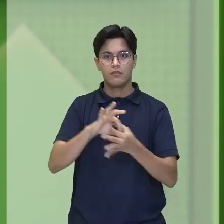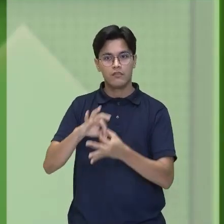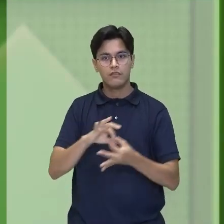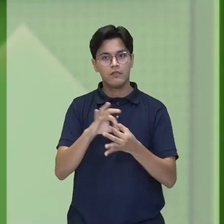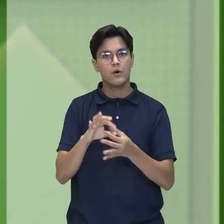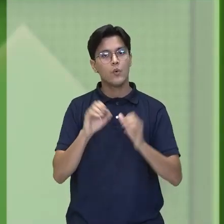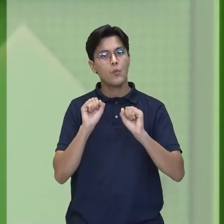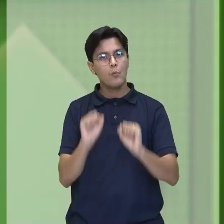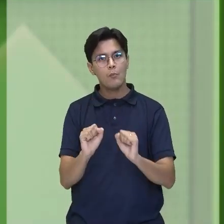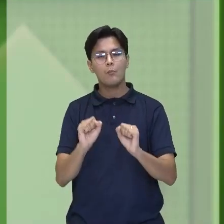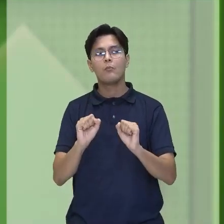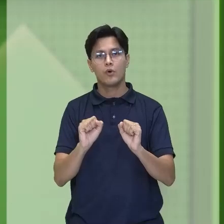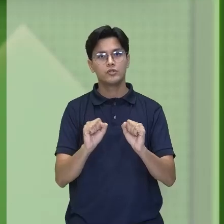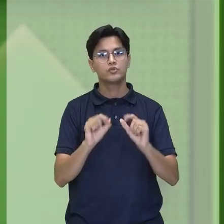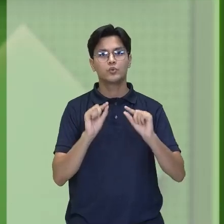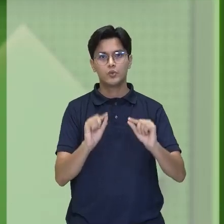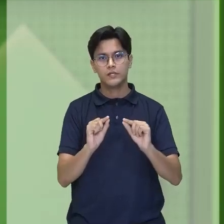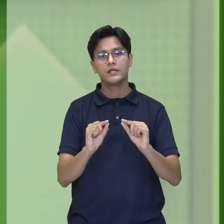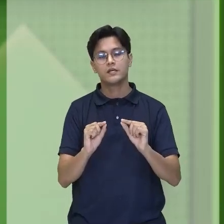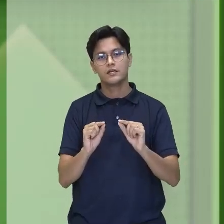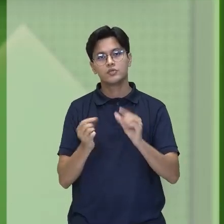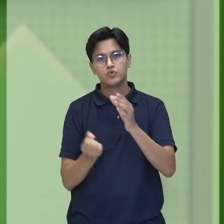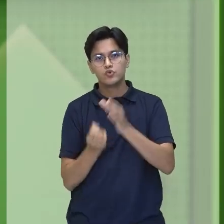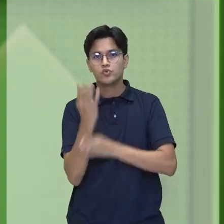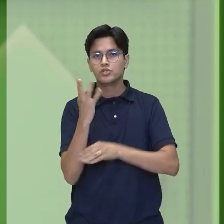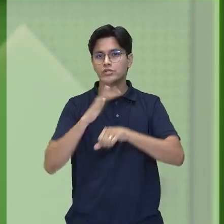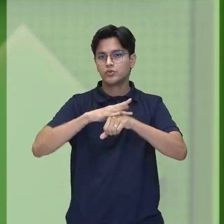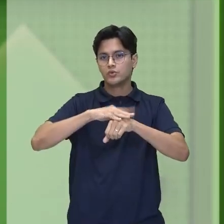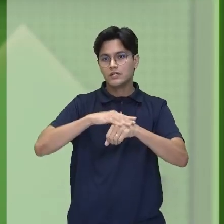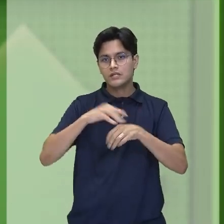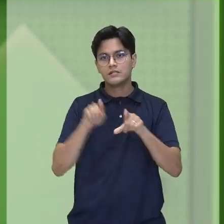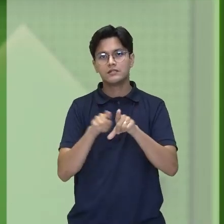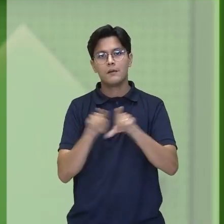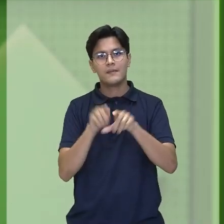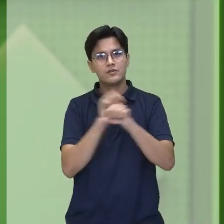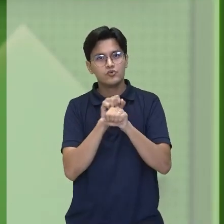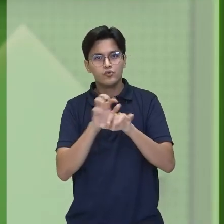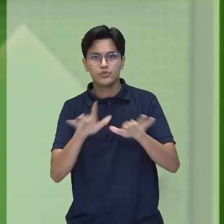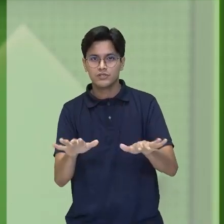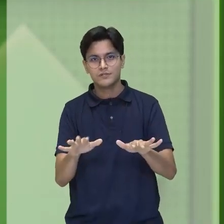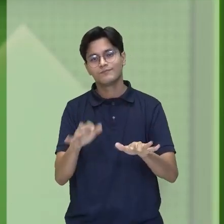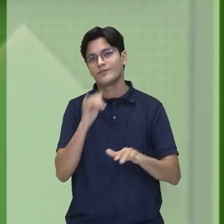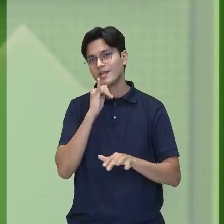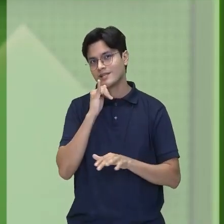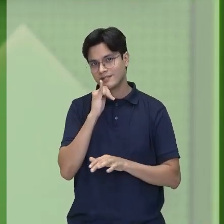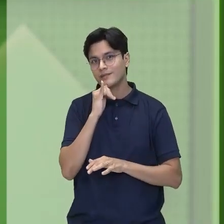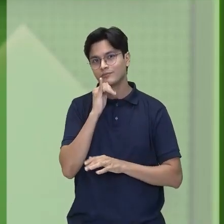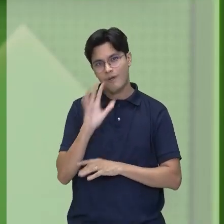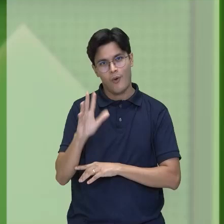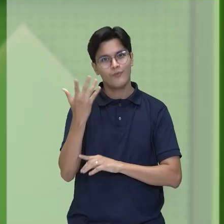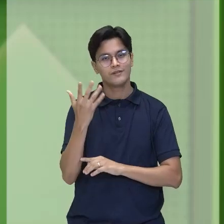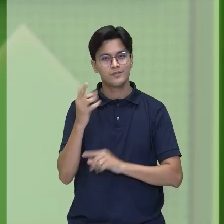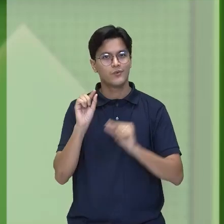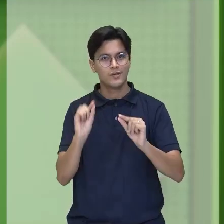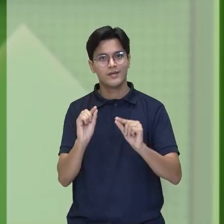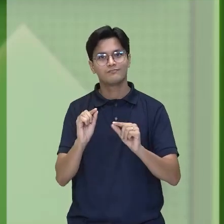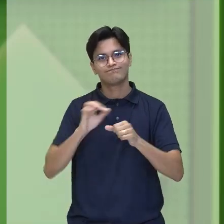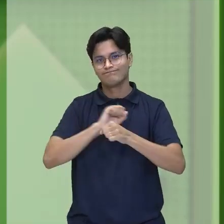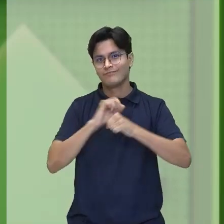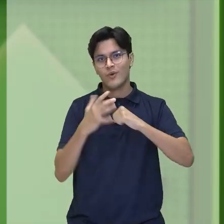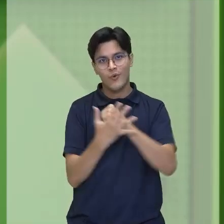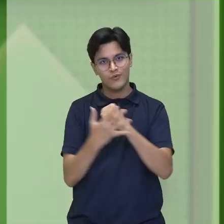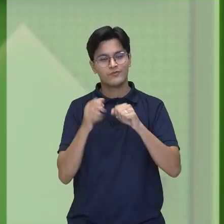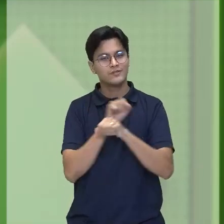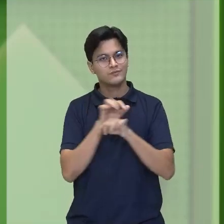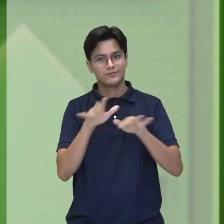em outros continentes, né? A gente viu um grande exemplo aí da pandemia da Covid-19. Mas outras doenças, né, e essas